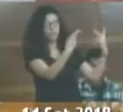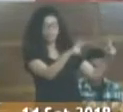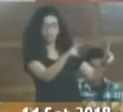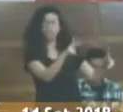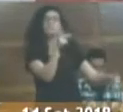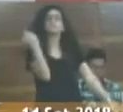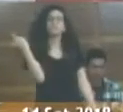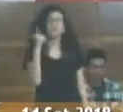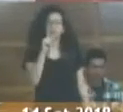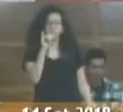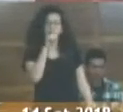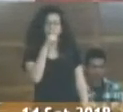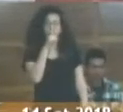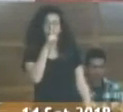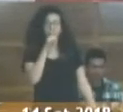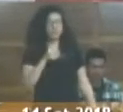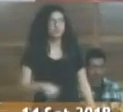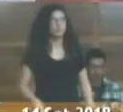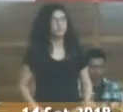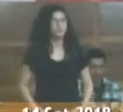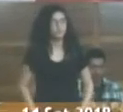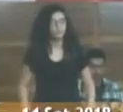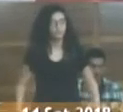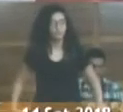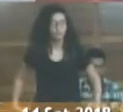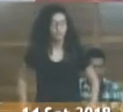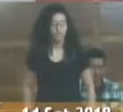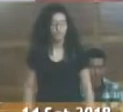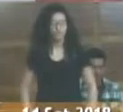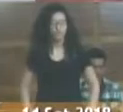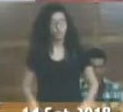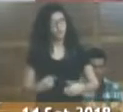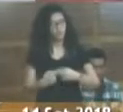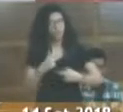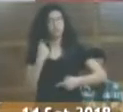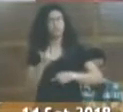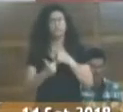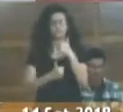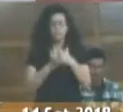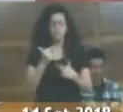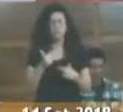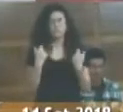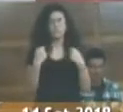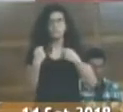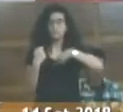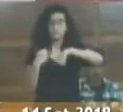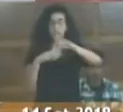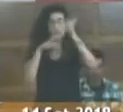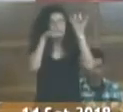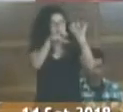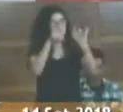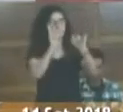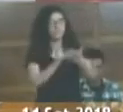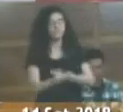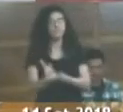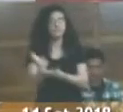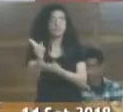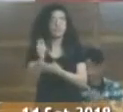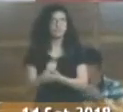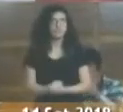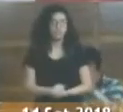de Paraty a conseguir o acesso à energia elétrica, porque a gente correu muito atrás disso, tivemos que ir a Brasília várias vezes para